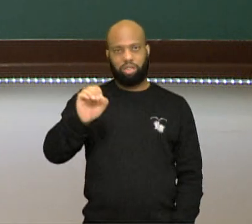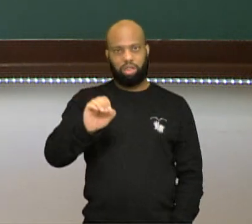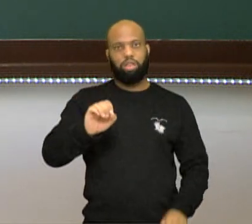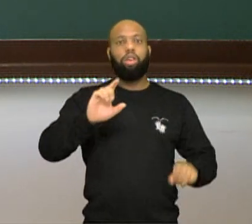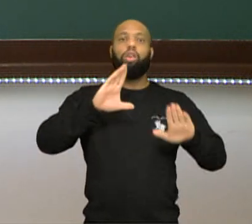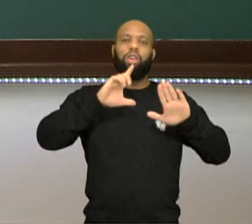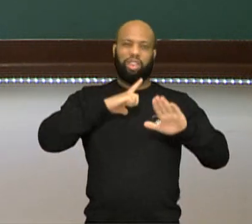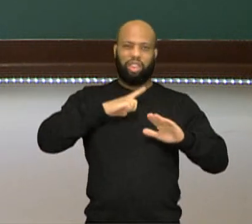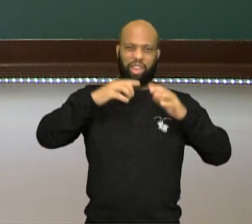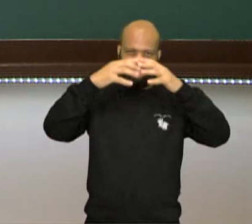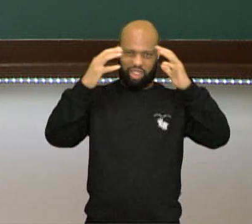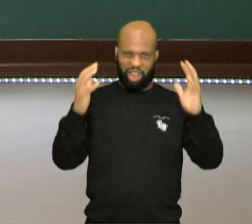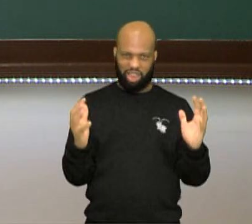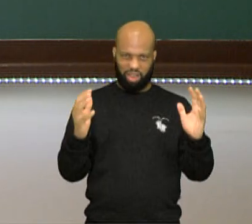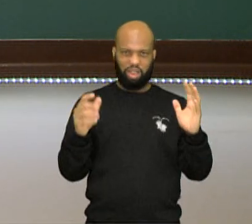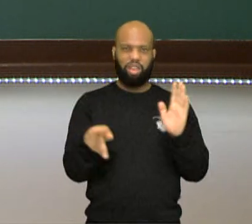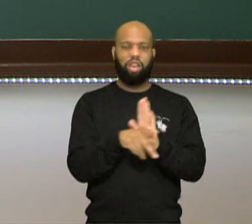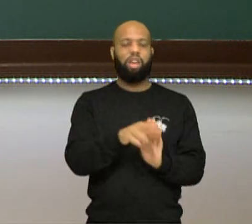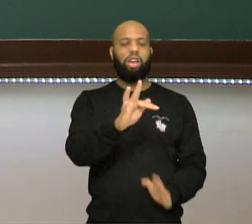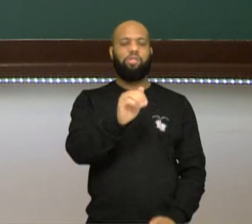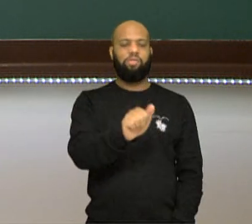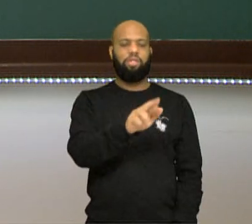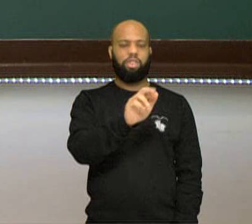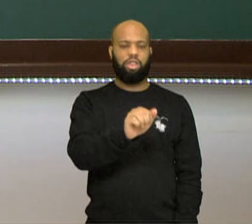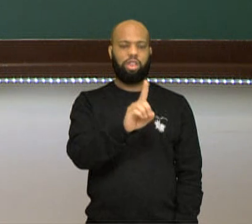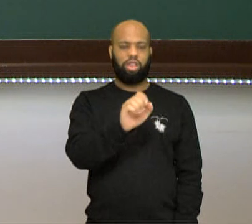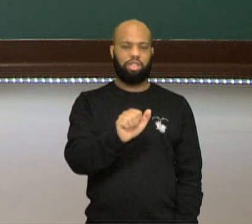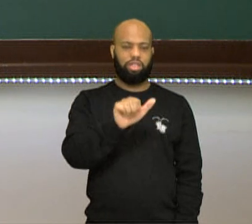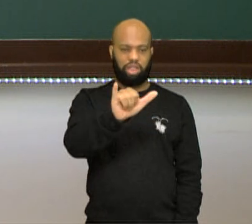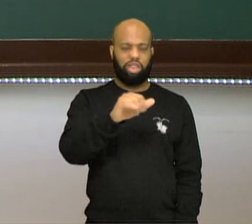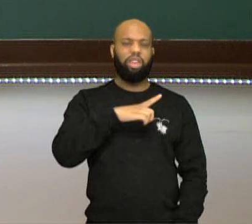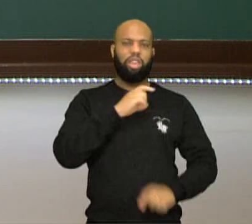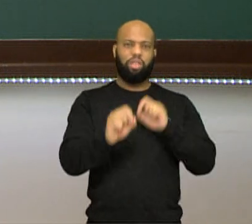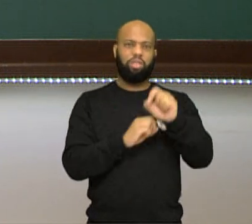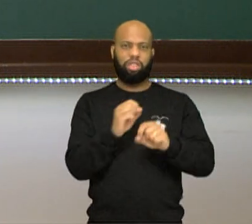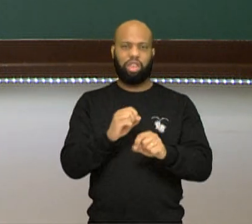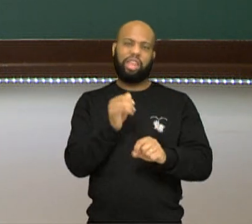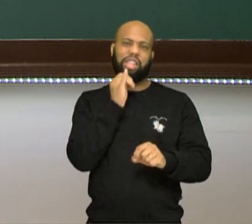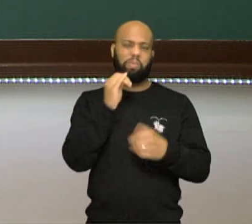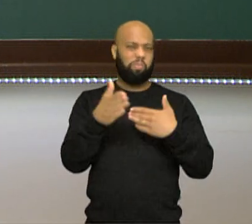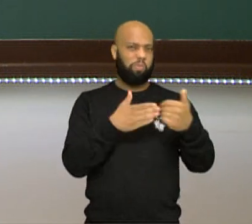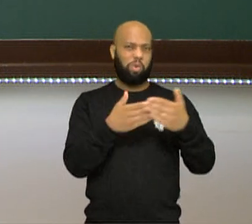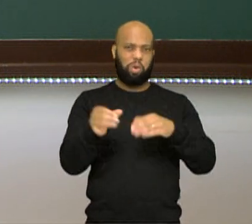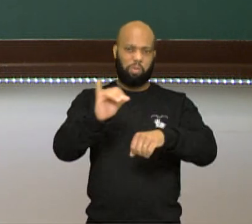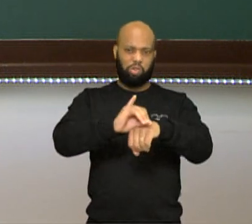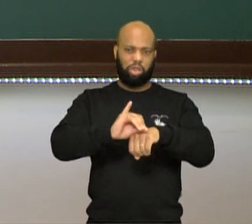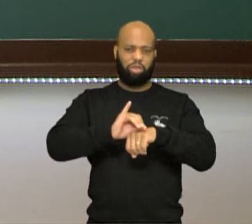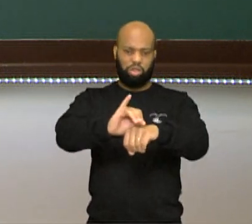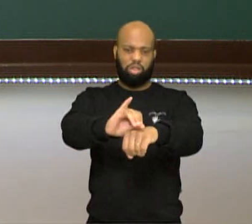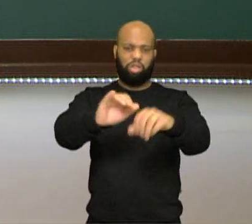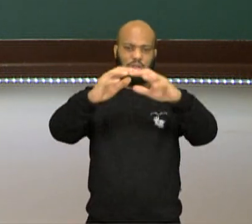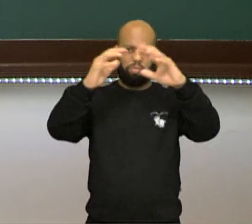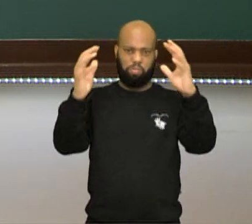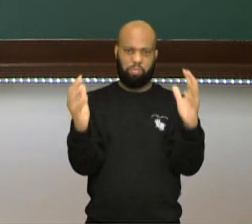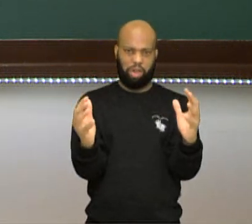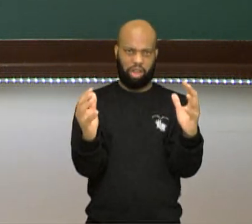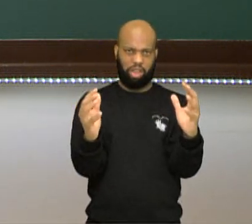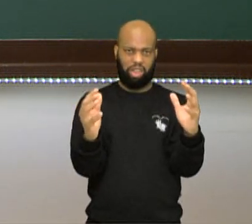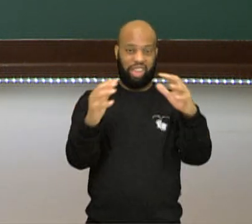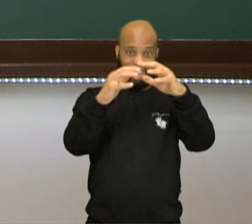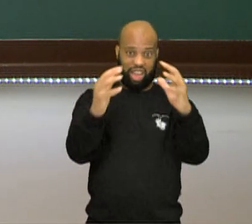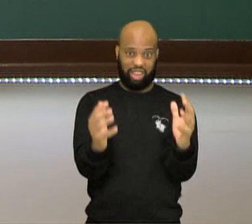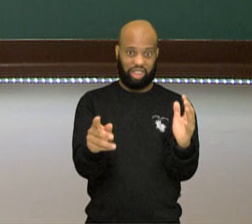Faraday, em que você coloca um corpo no interior do condutor, tá? Então, se eu tiver uma capa esférica de